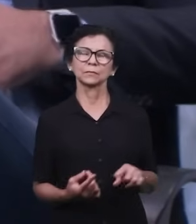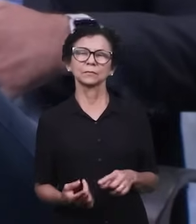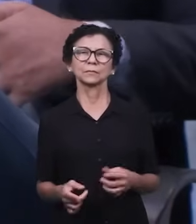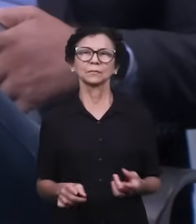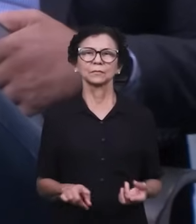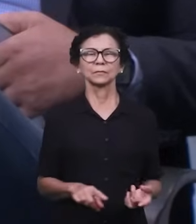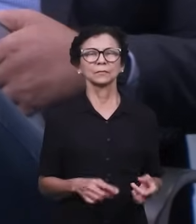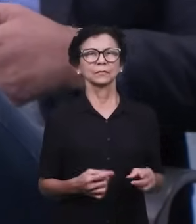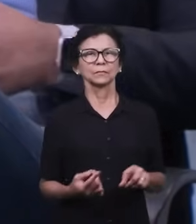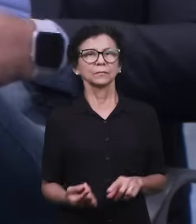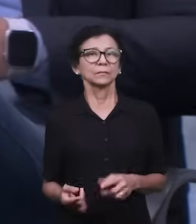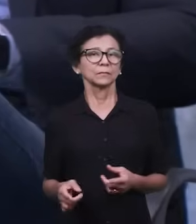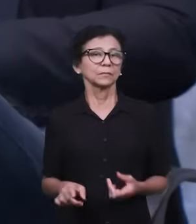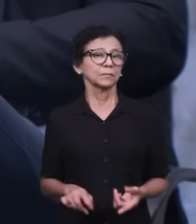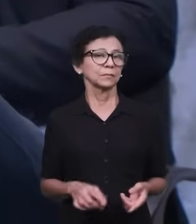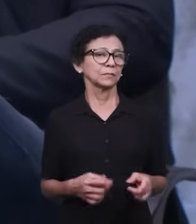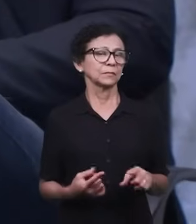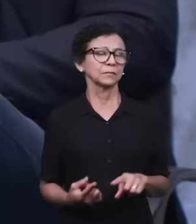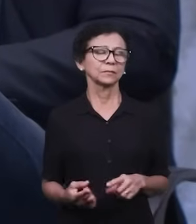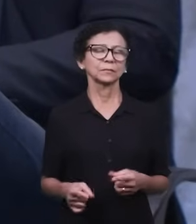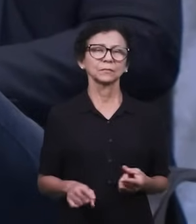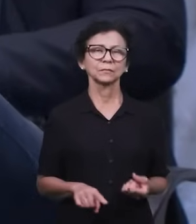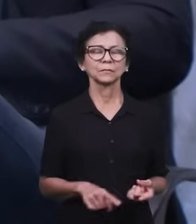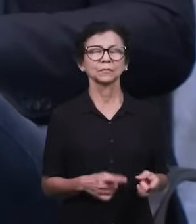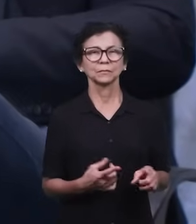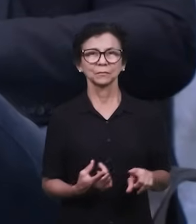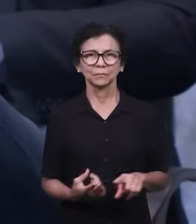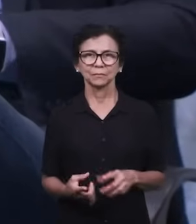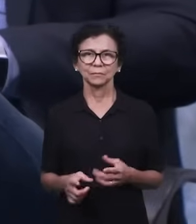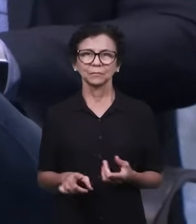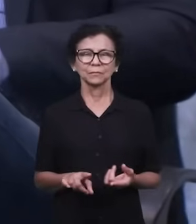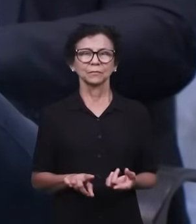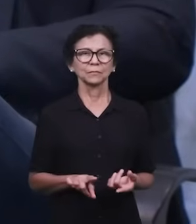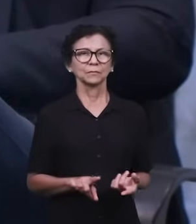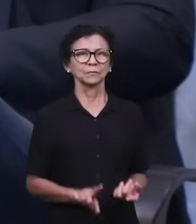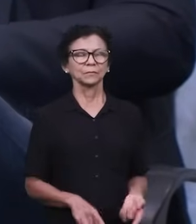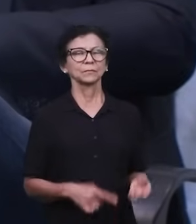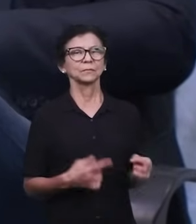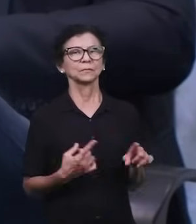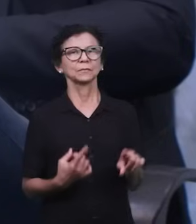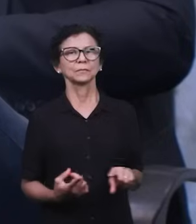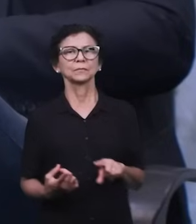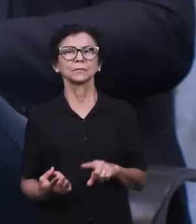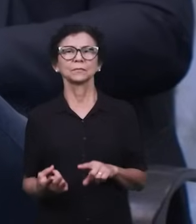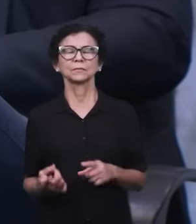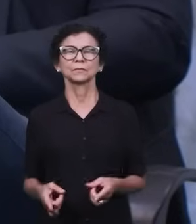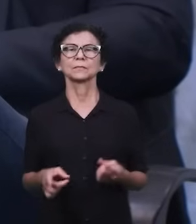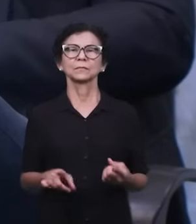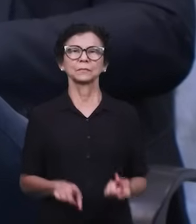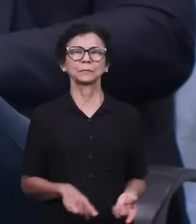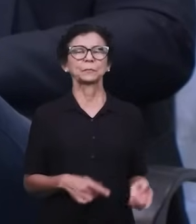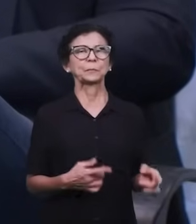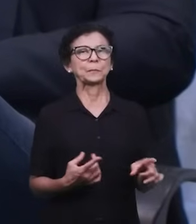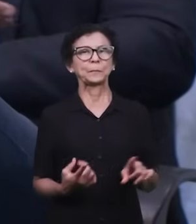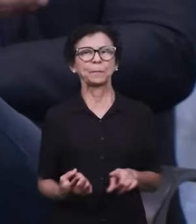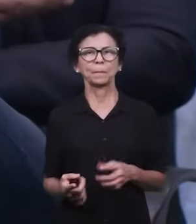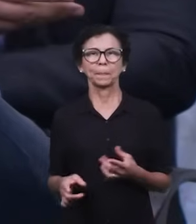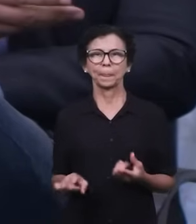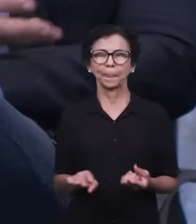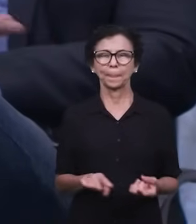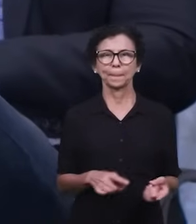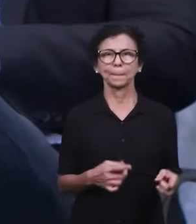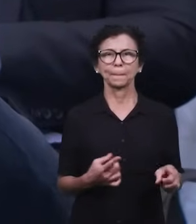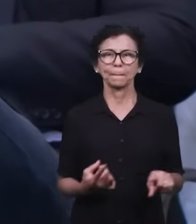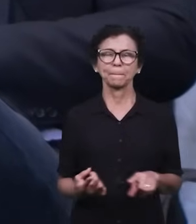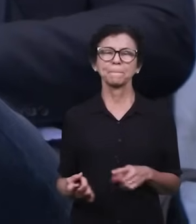que o Senhor abençoou, mas a Sara, a gente vê que ela atingiu um nível, né? E a gente vai falar um pouco mais sobre